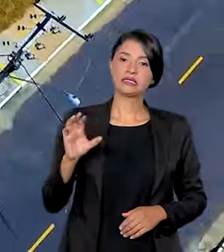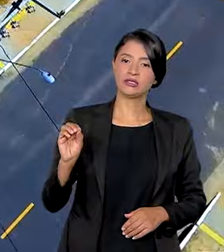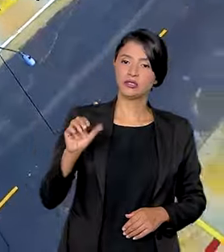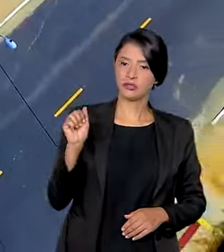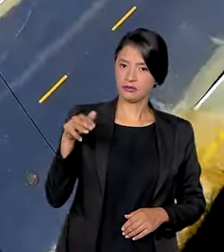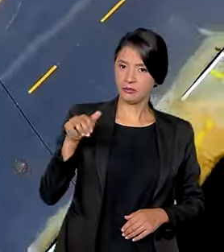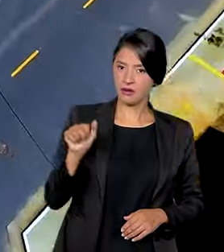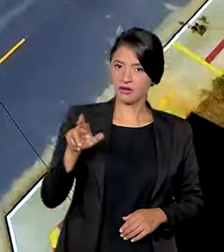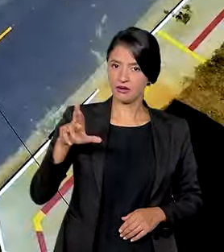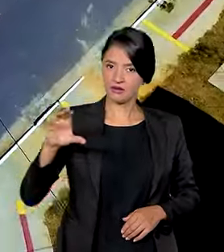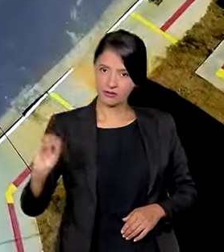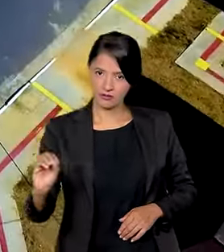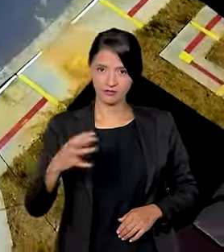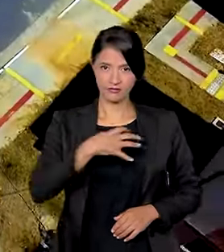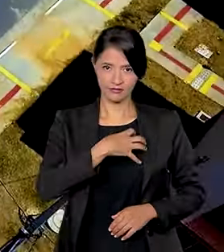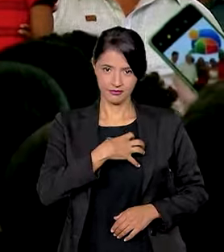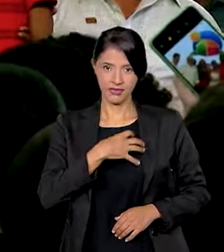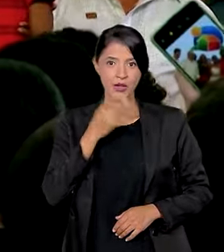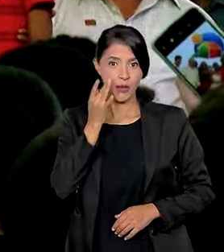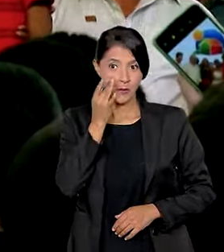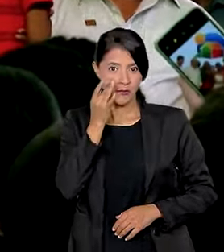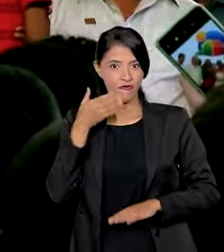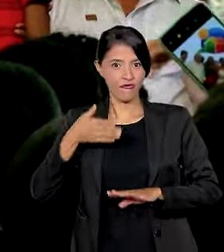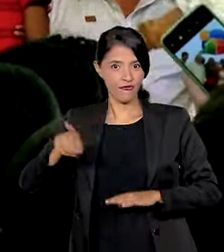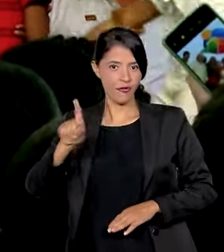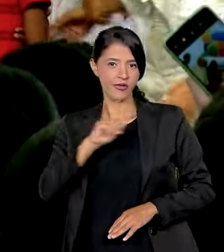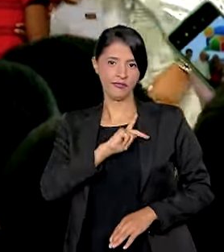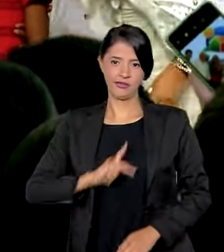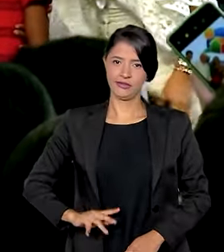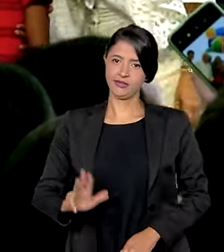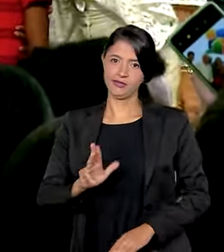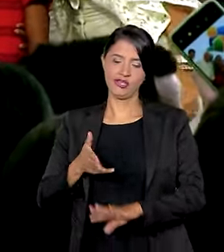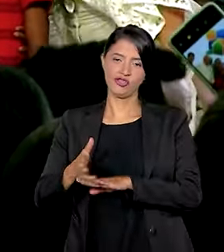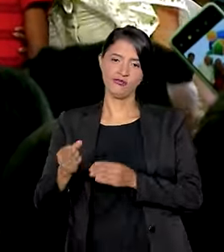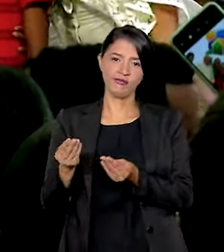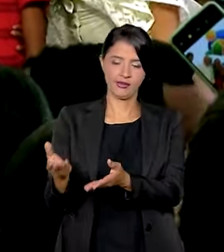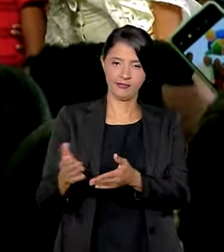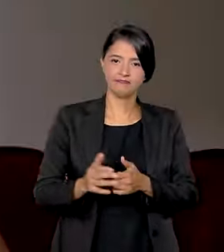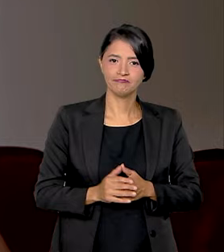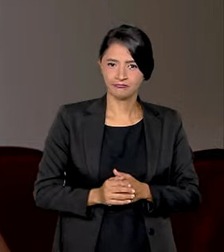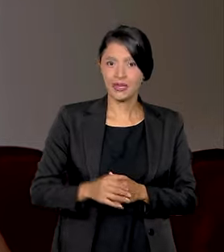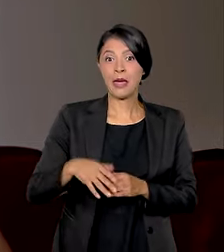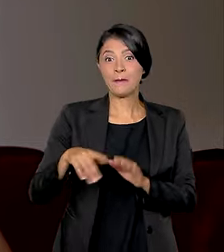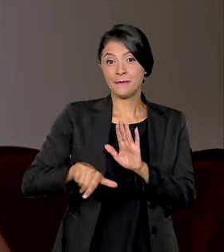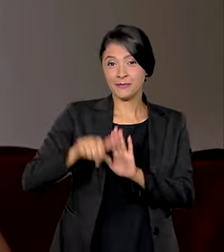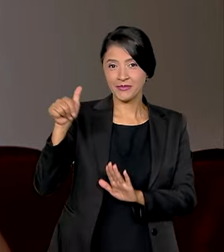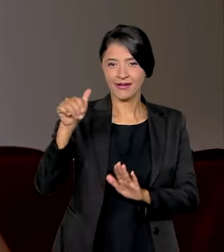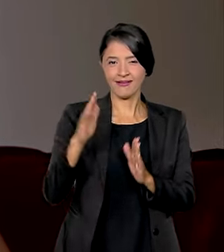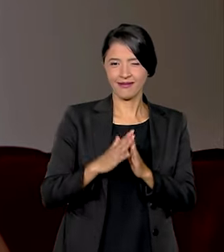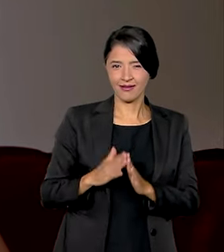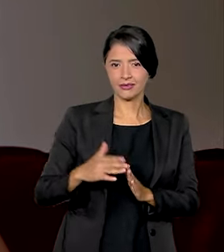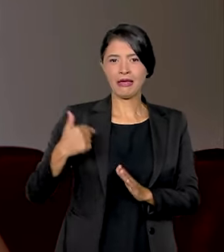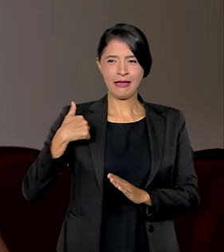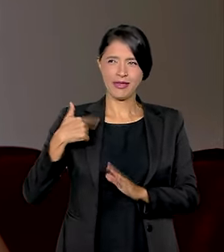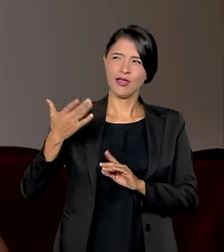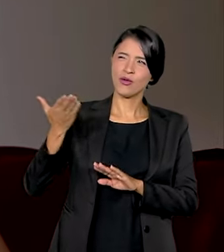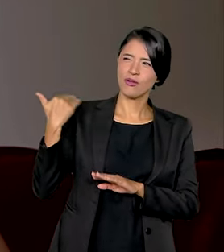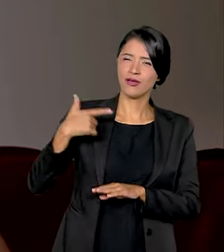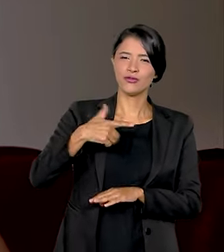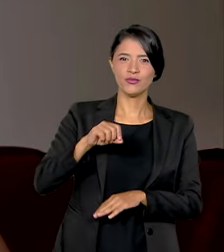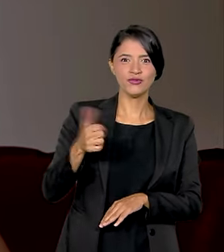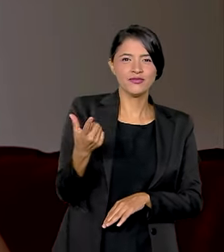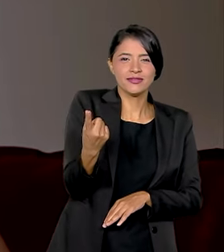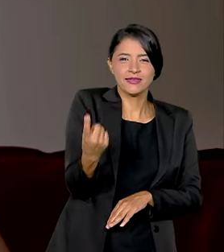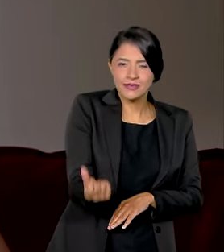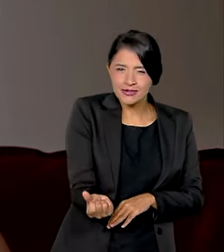Santo Amaro, na Bahia, o presidente foi pessoalmente entregar as primeiras casas. Eu estava morando de aluguel